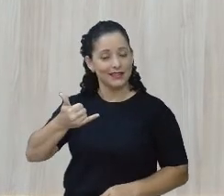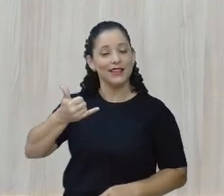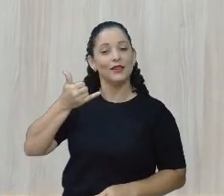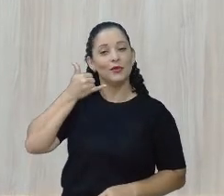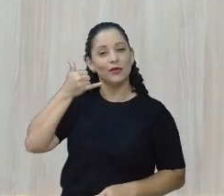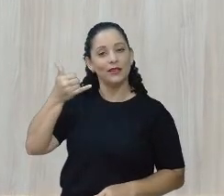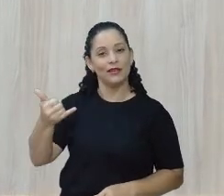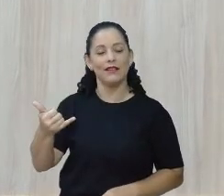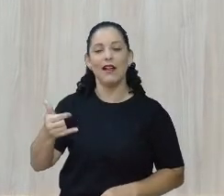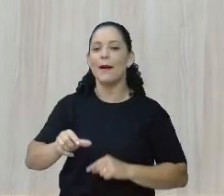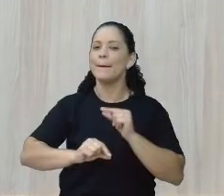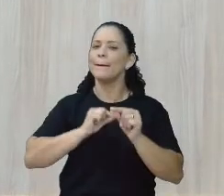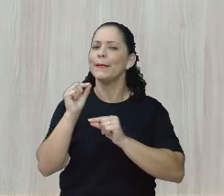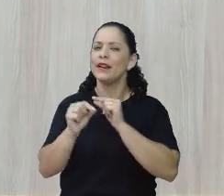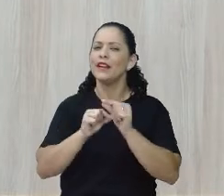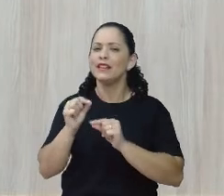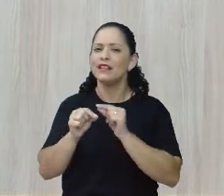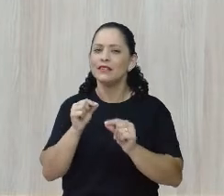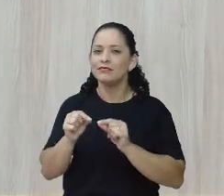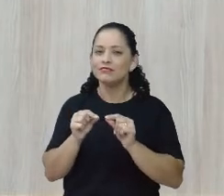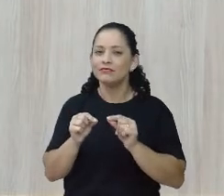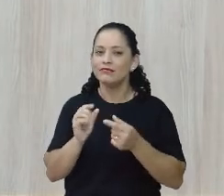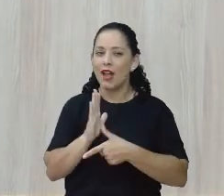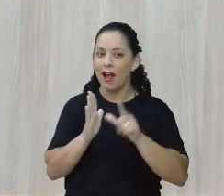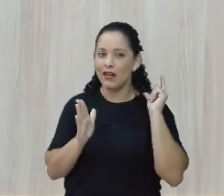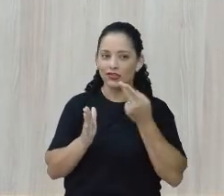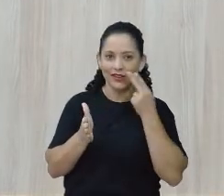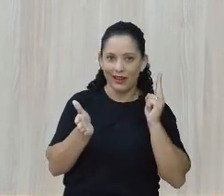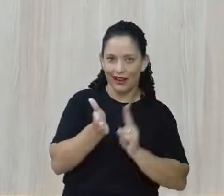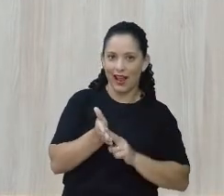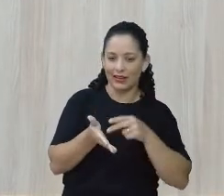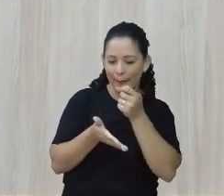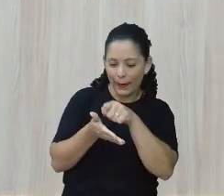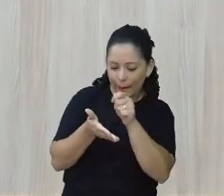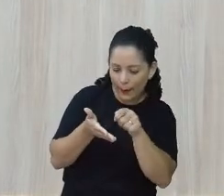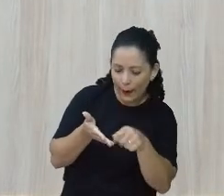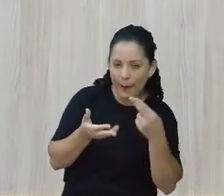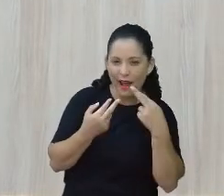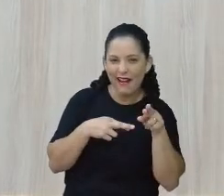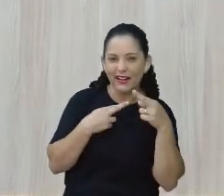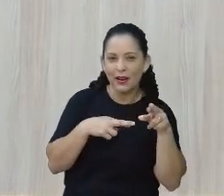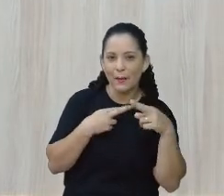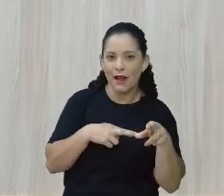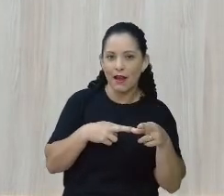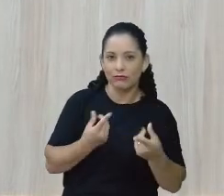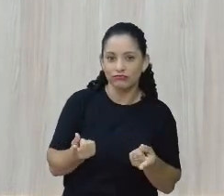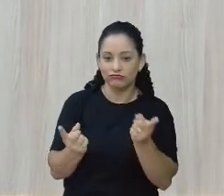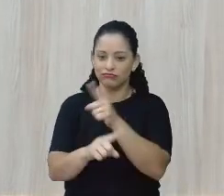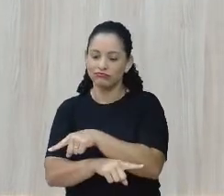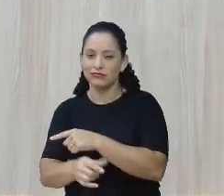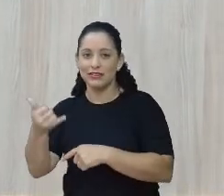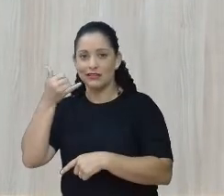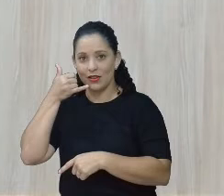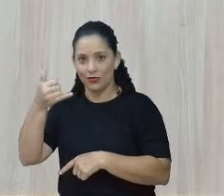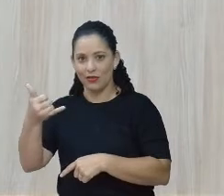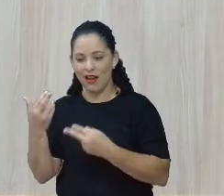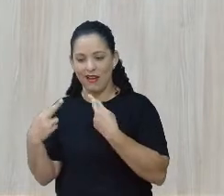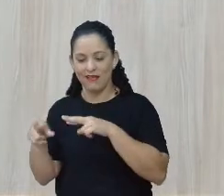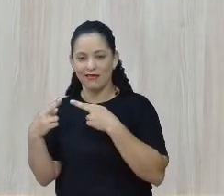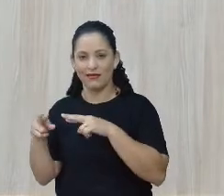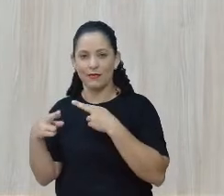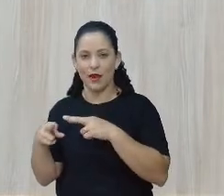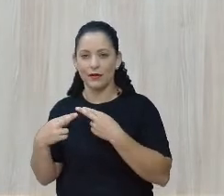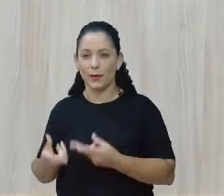telefone para fazer o que fazia antes a carta de reclamação, que é o quê? Reclamar, não é? Então, a gente passa